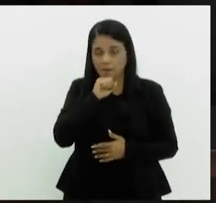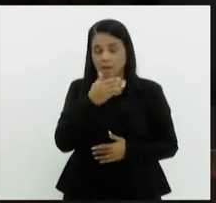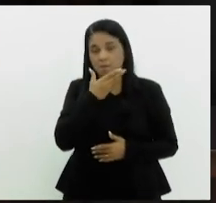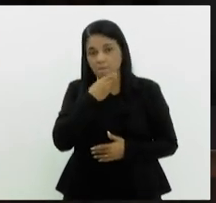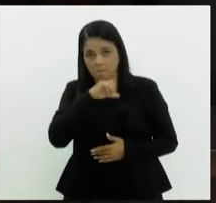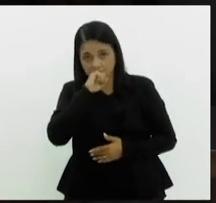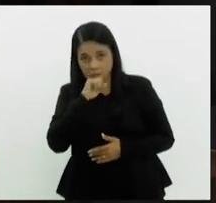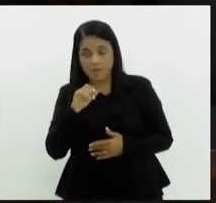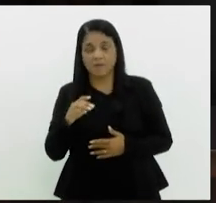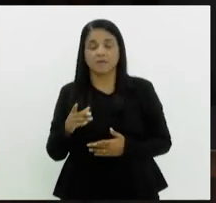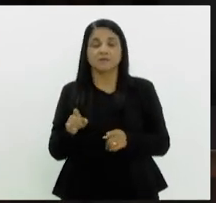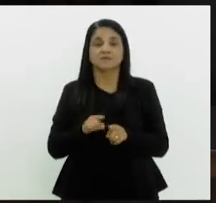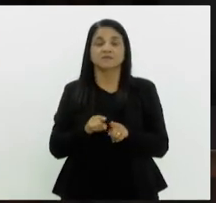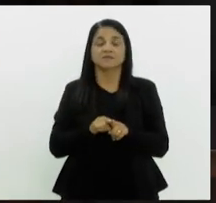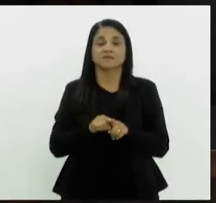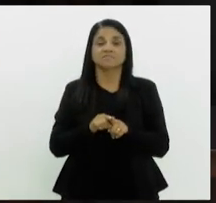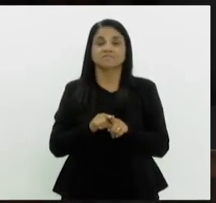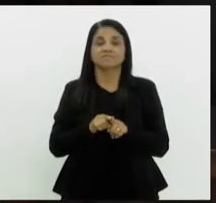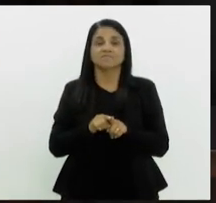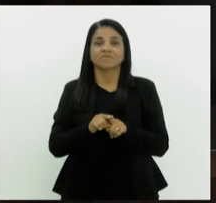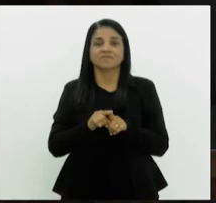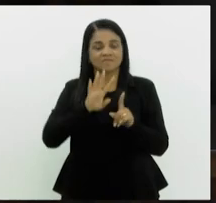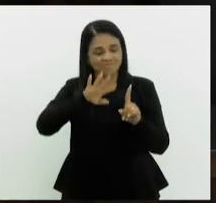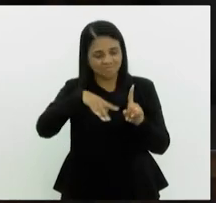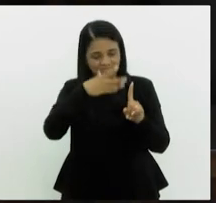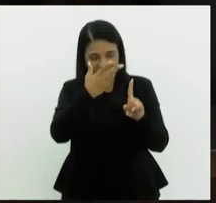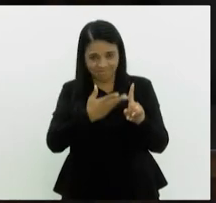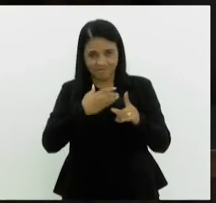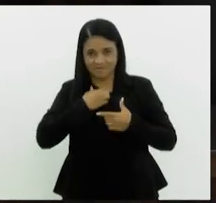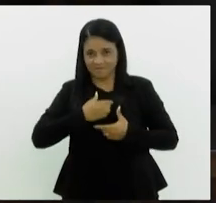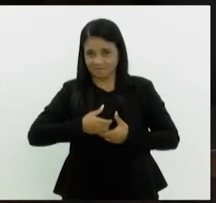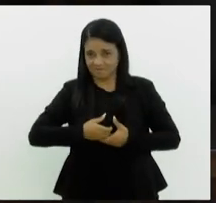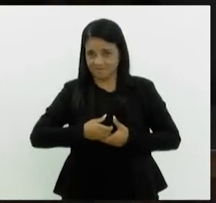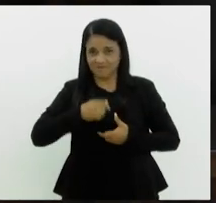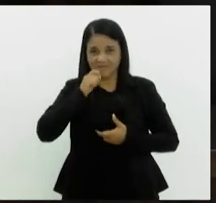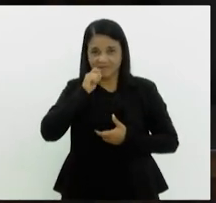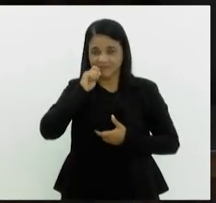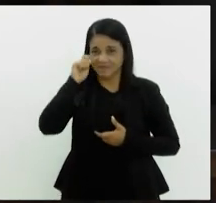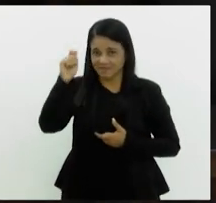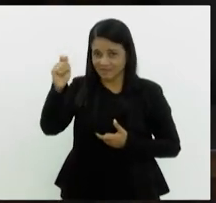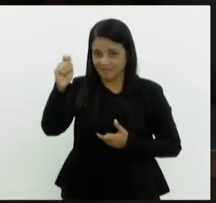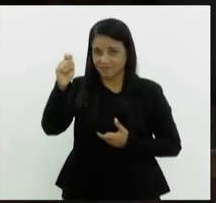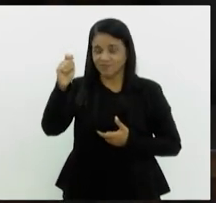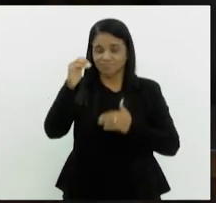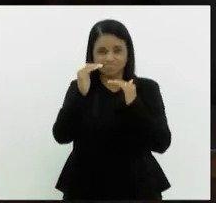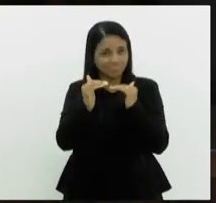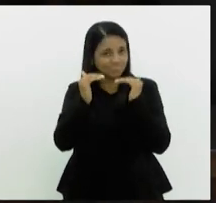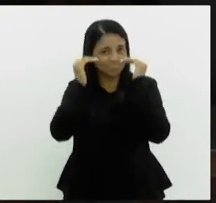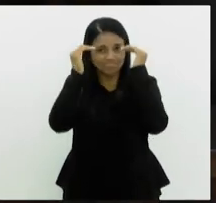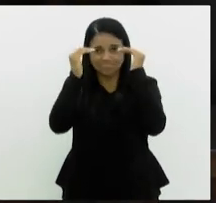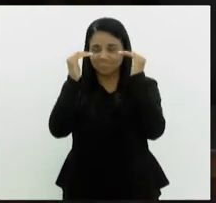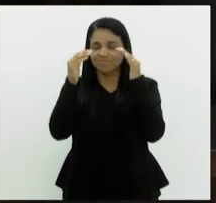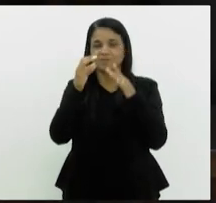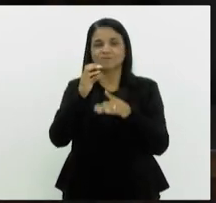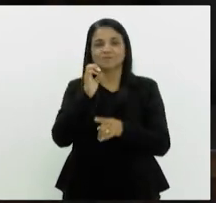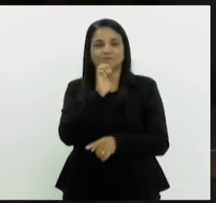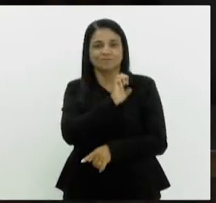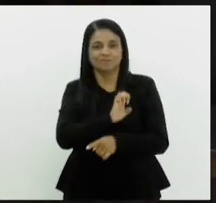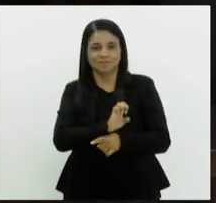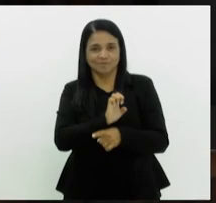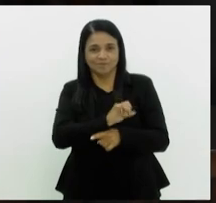concedendo-lhe a maior honraria do Estado do Rio de Janeiro, a medalha Tiradentes.